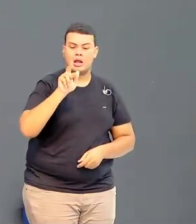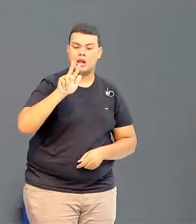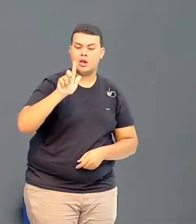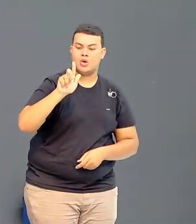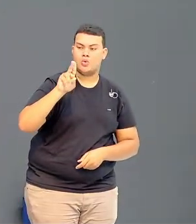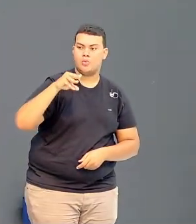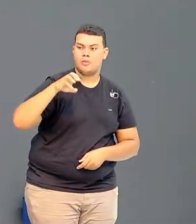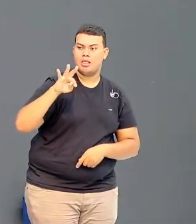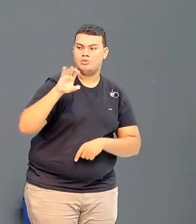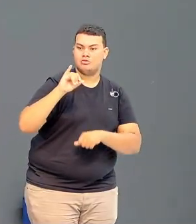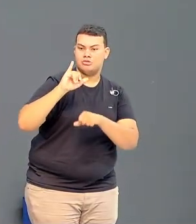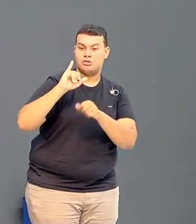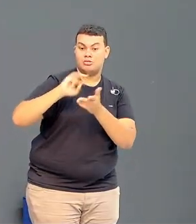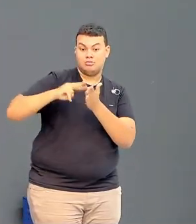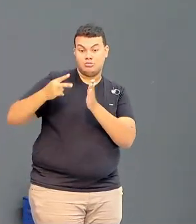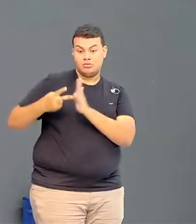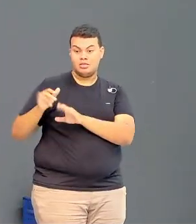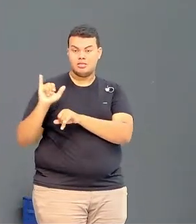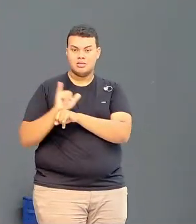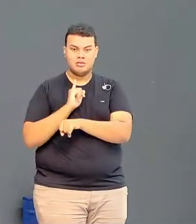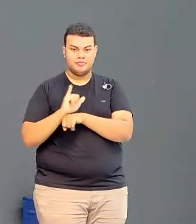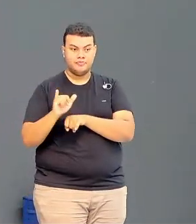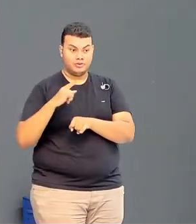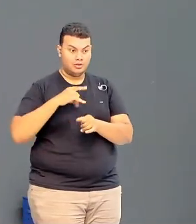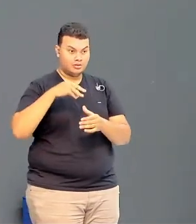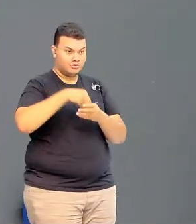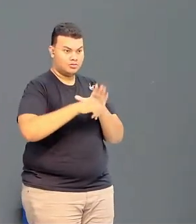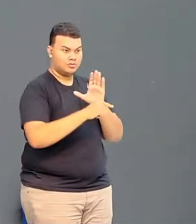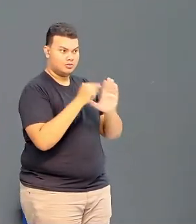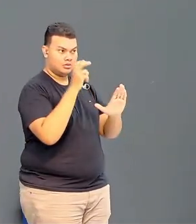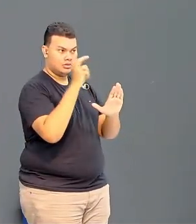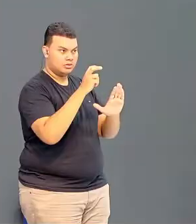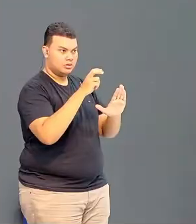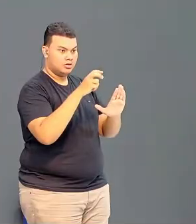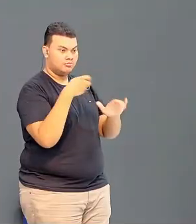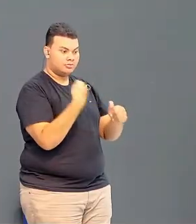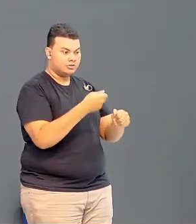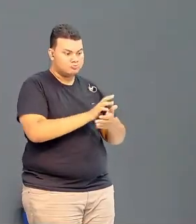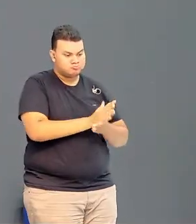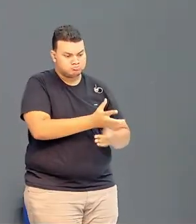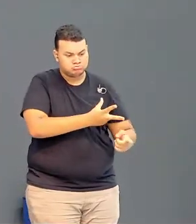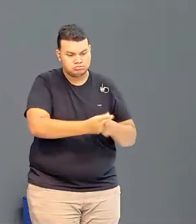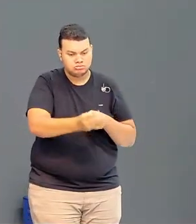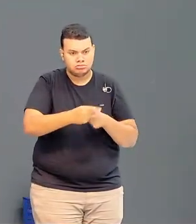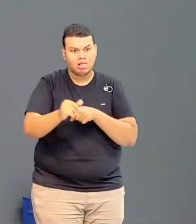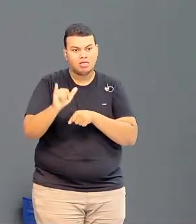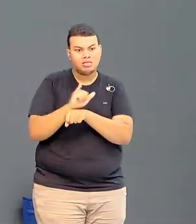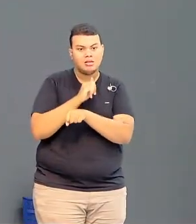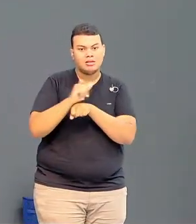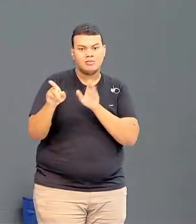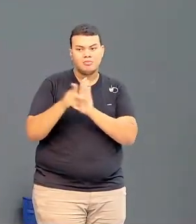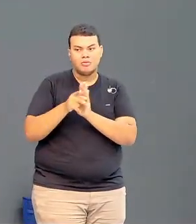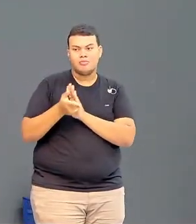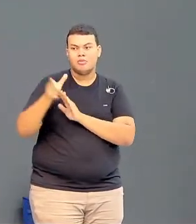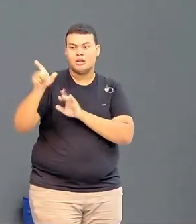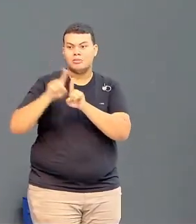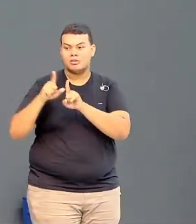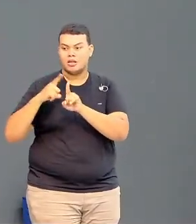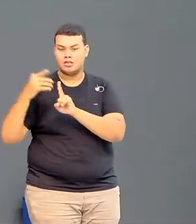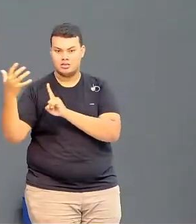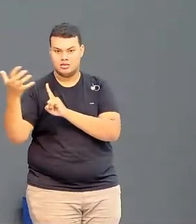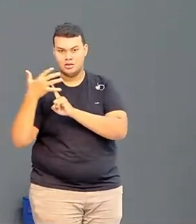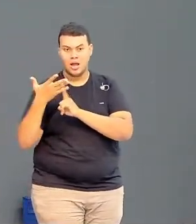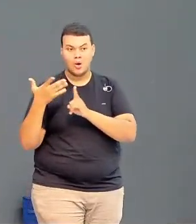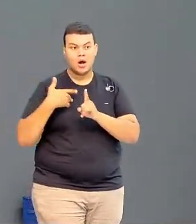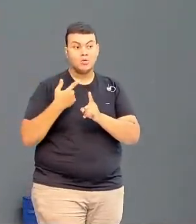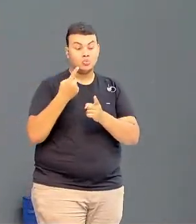argumentos. É isso que ele diz, né? Versículo de número 5: destruímos argumentos e toda pretensão. Eu quero falar